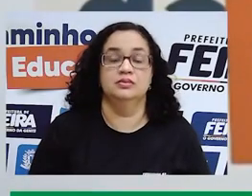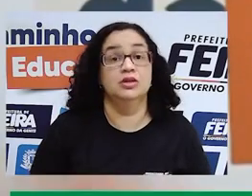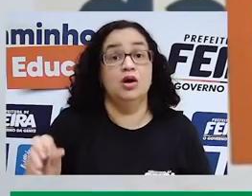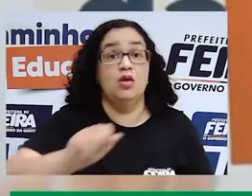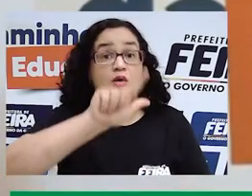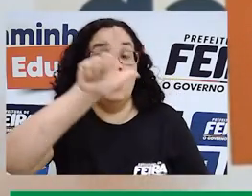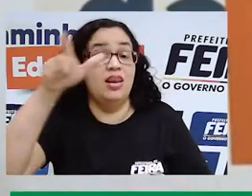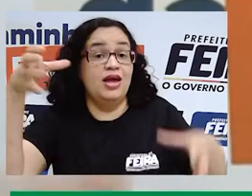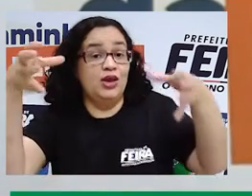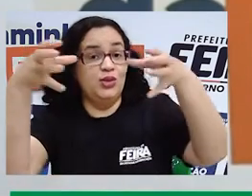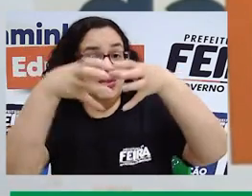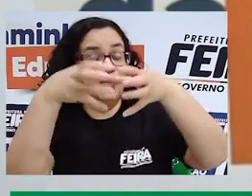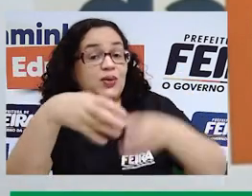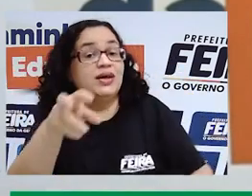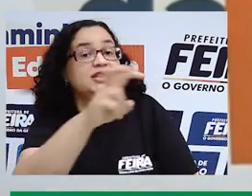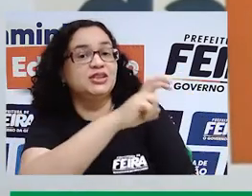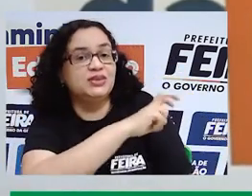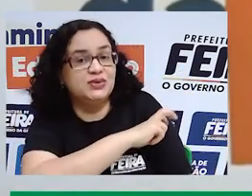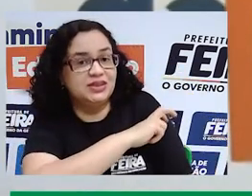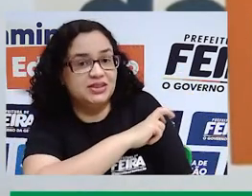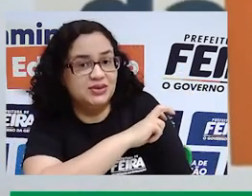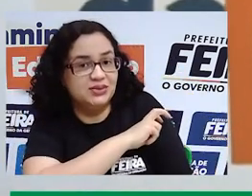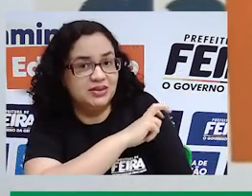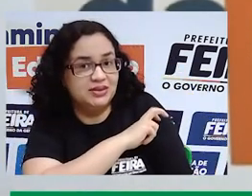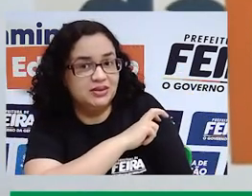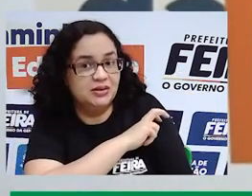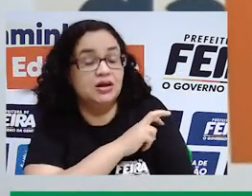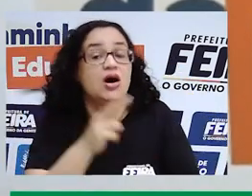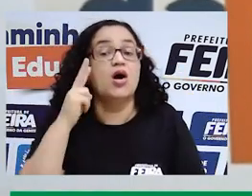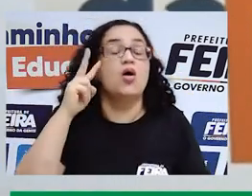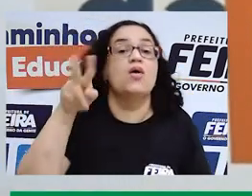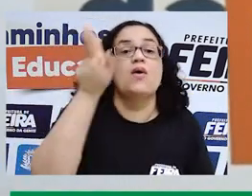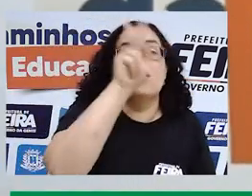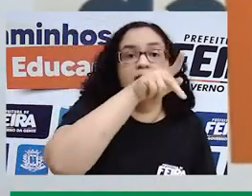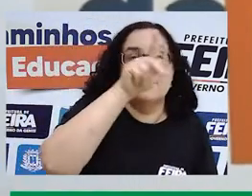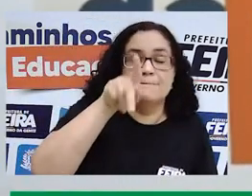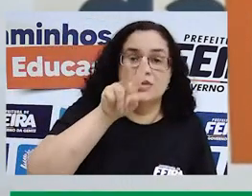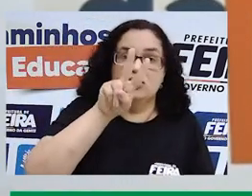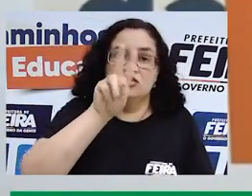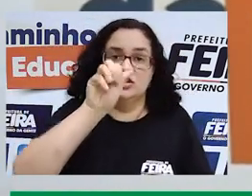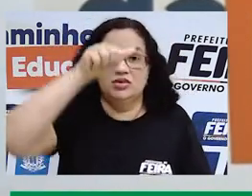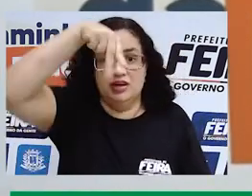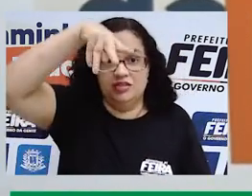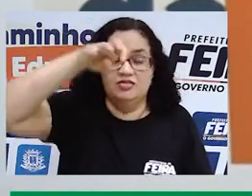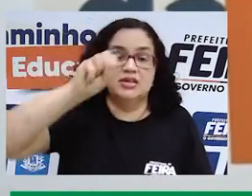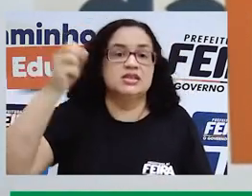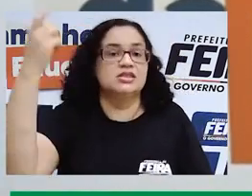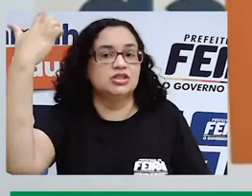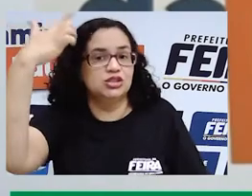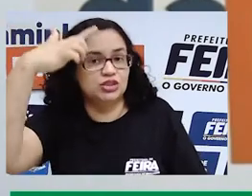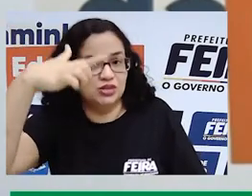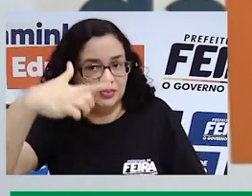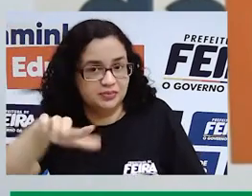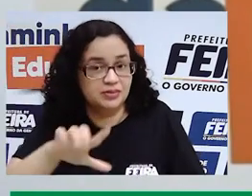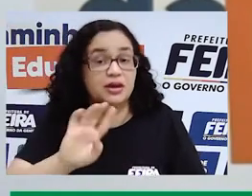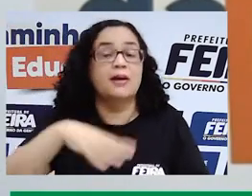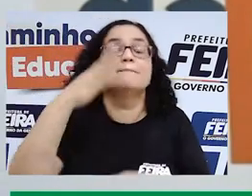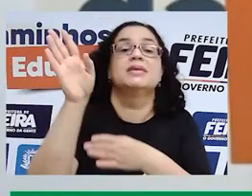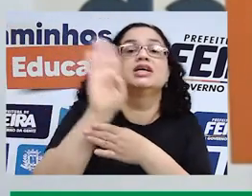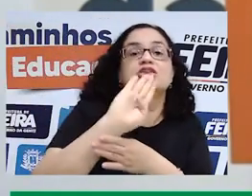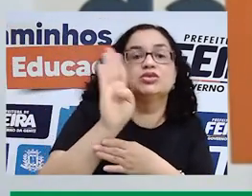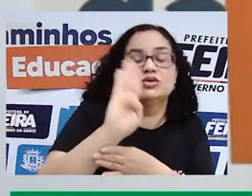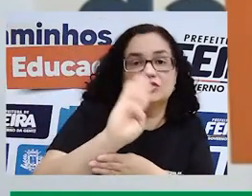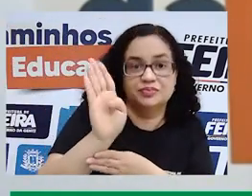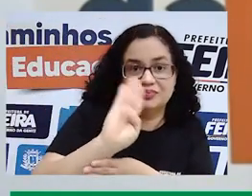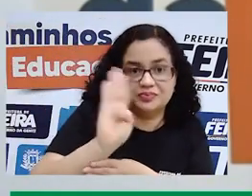o Olá turma do 5º ano Olha a prova nessa aqui de novo não é de volta para mais uma